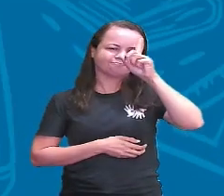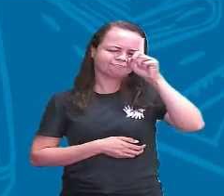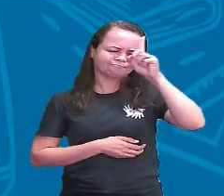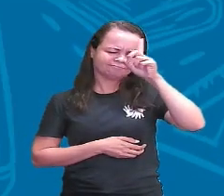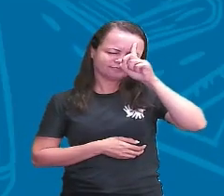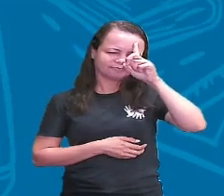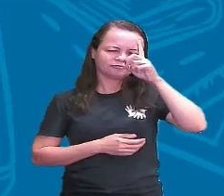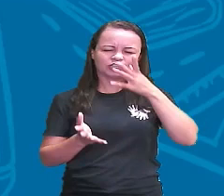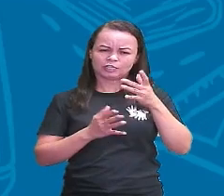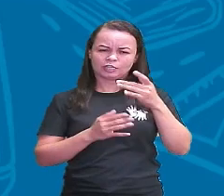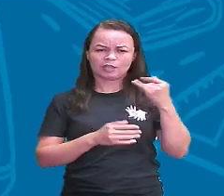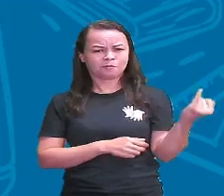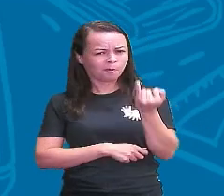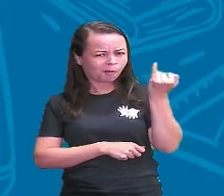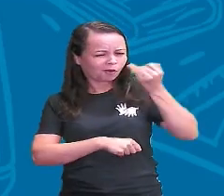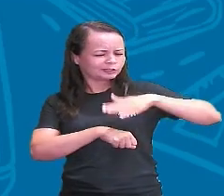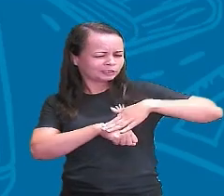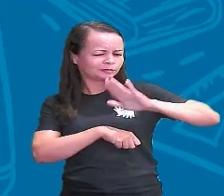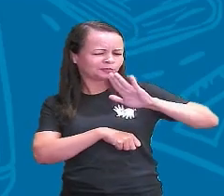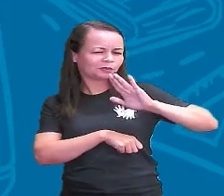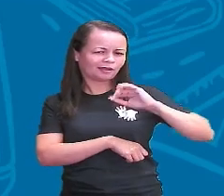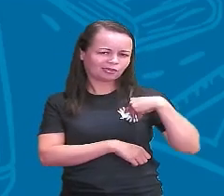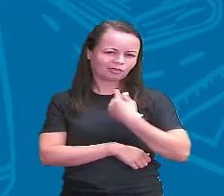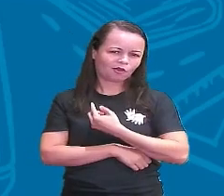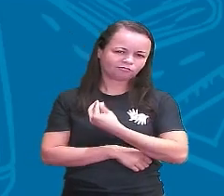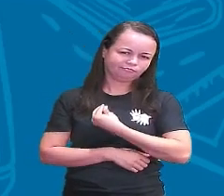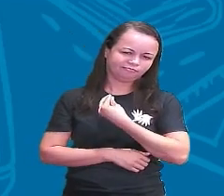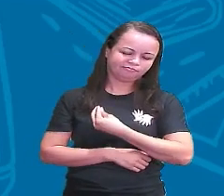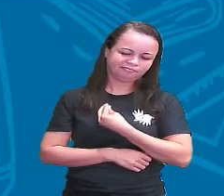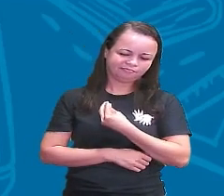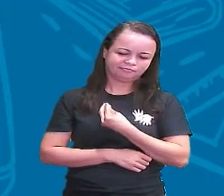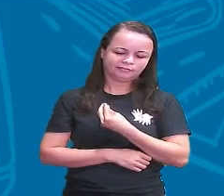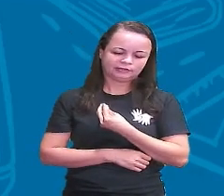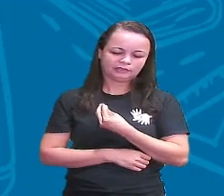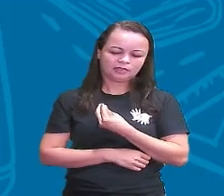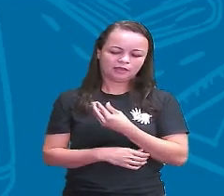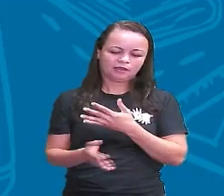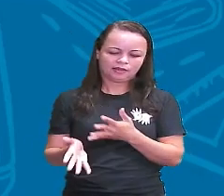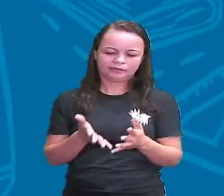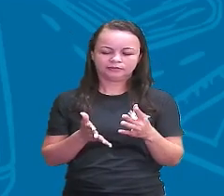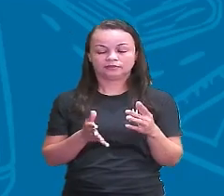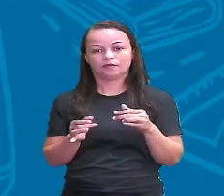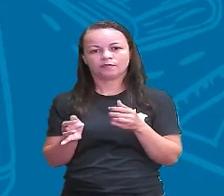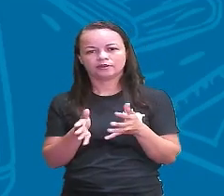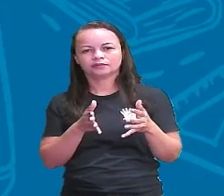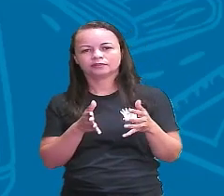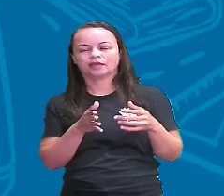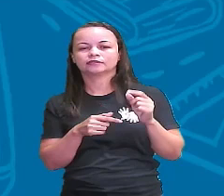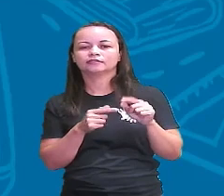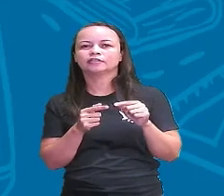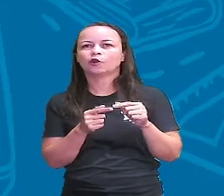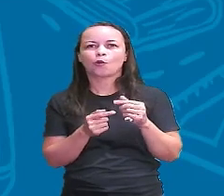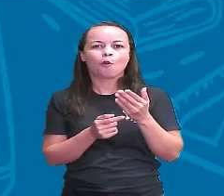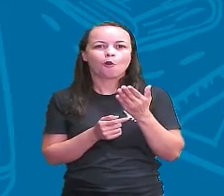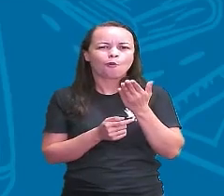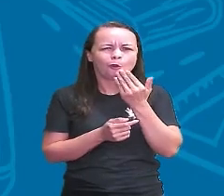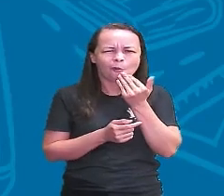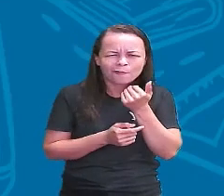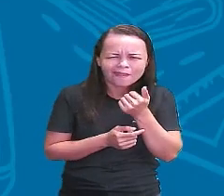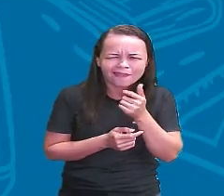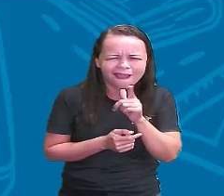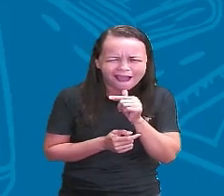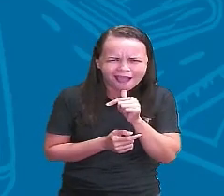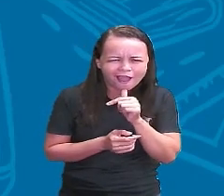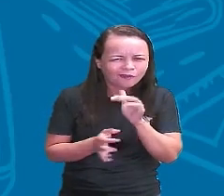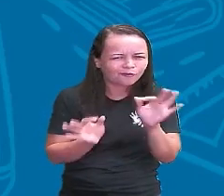componente fundamental para a nossa vida, tá certo? Então, apesar da gente não comer a água, a gente bebe água,